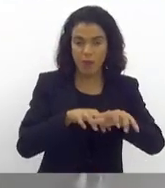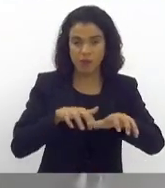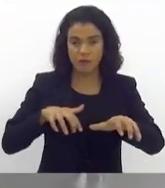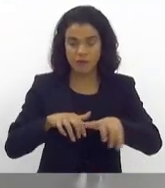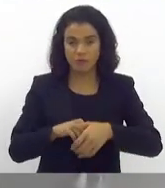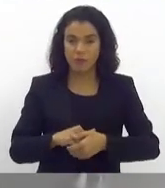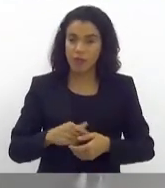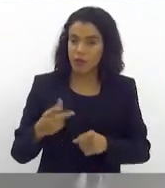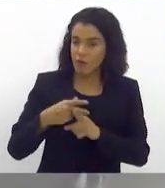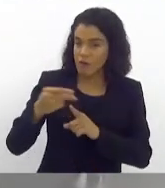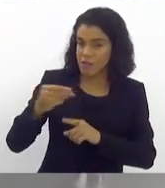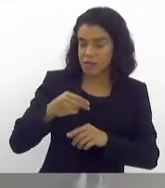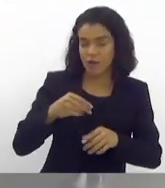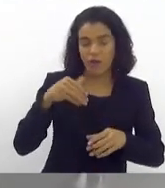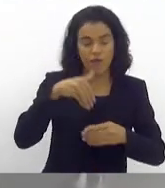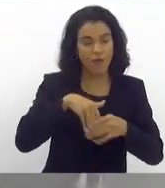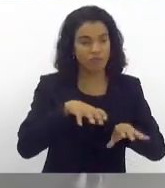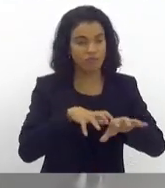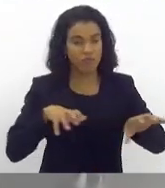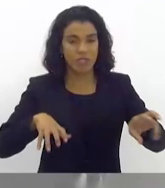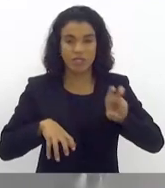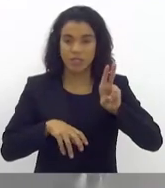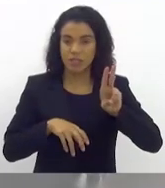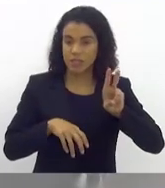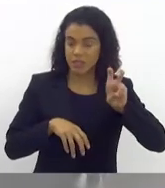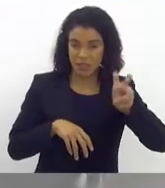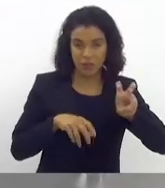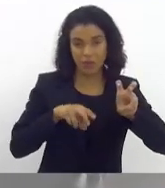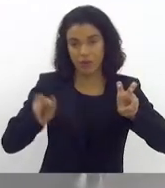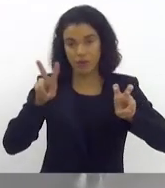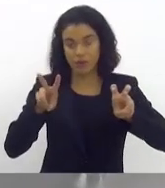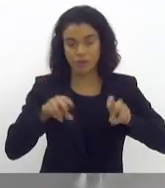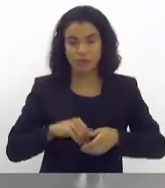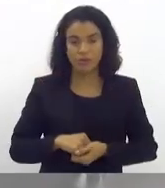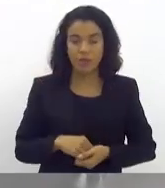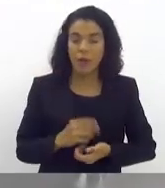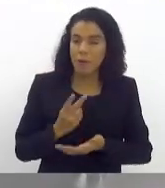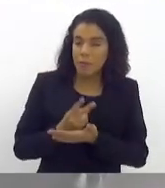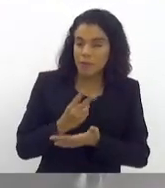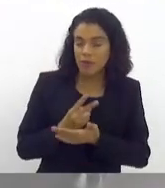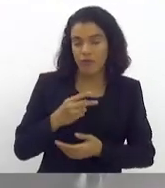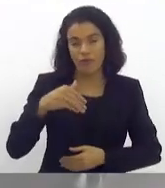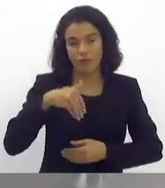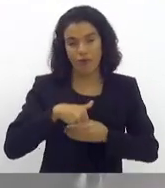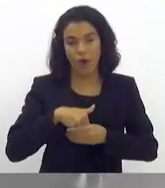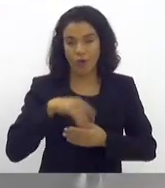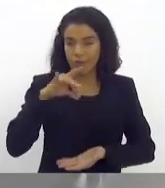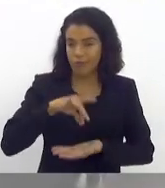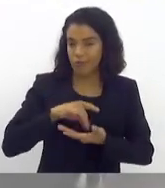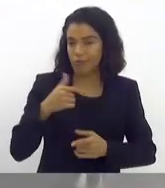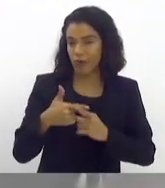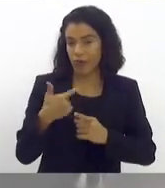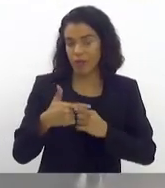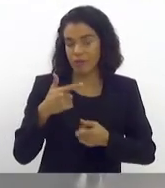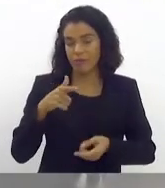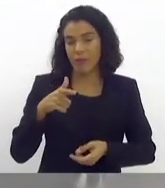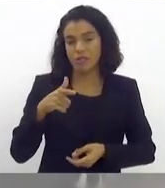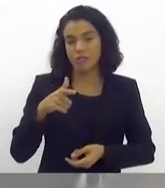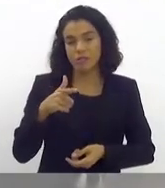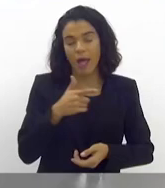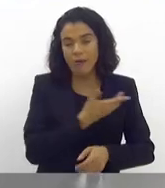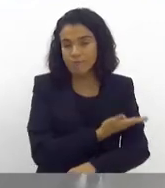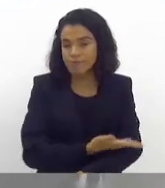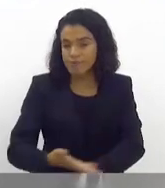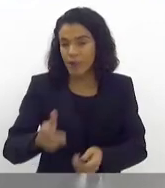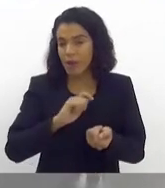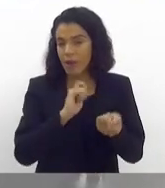Então, venceu a divergência por 5-2. Eu só mantive o voto original para seguir uma lógica que a gente está adotando na CCJ. Quando